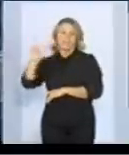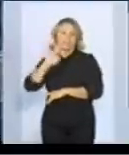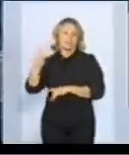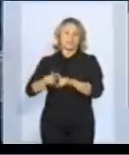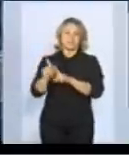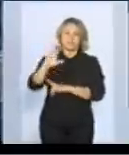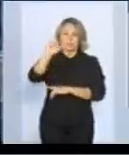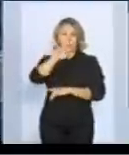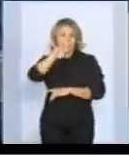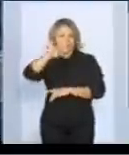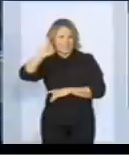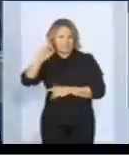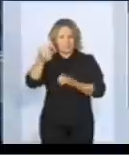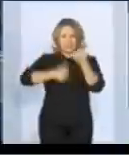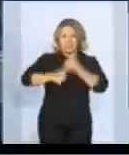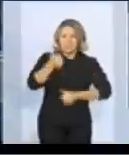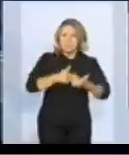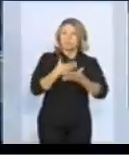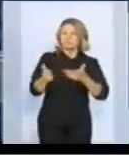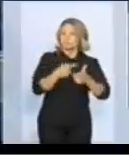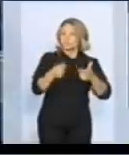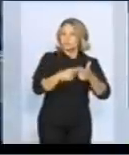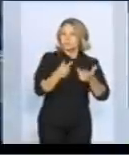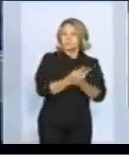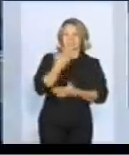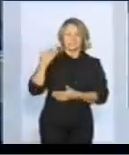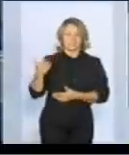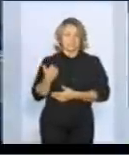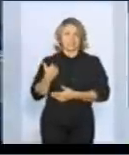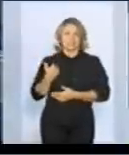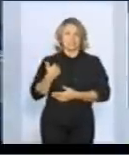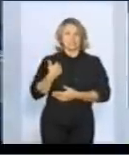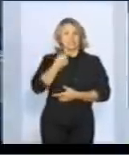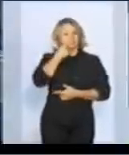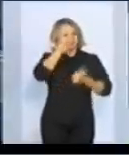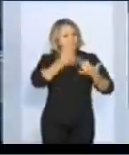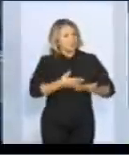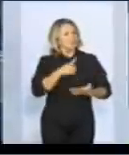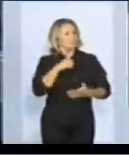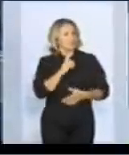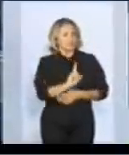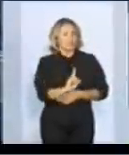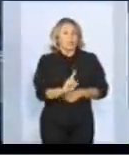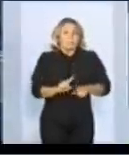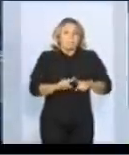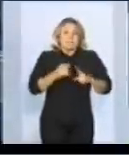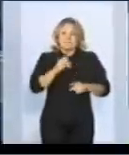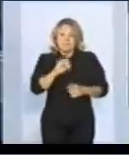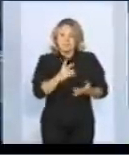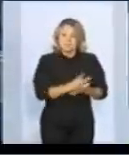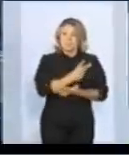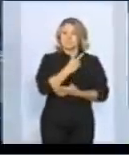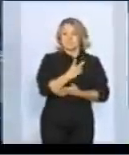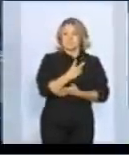nenhum caso problemático no que diz respeito a isso. Isso não quer dizer que tenha, que não tenha. Mas, se houver,